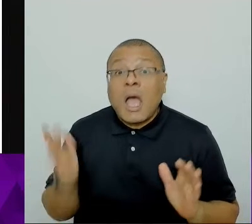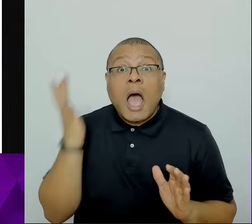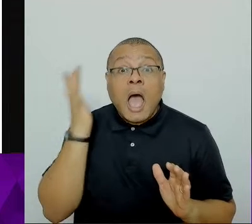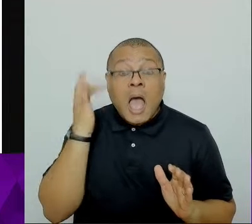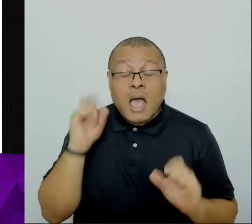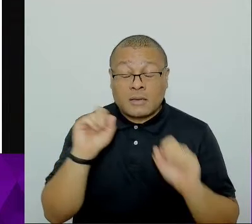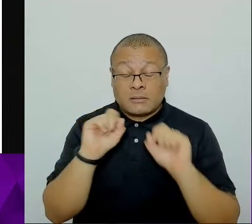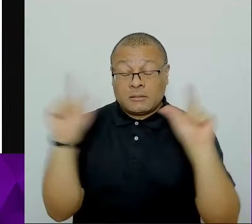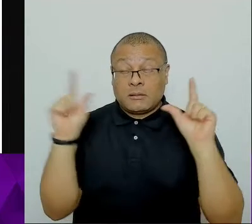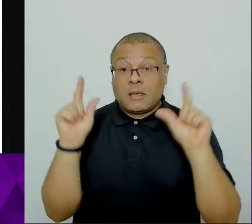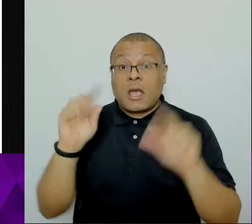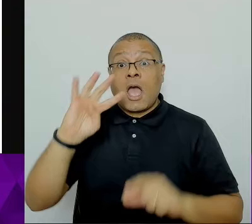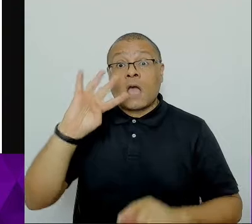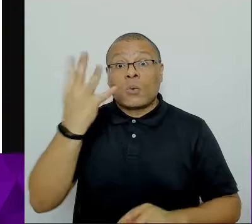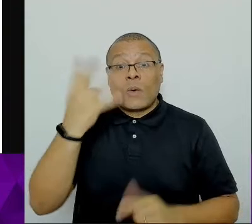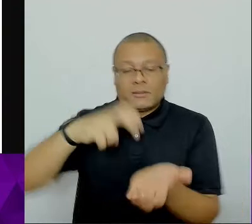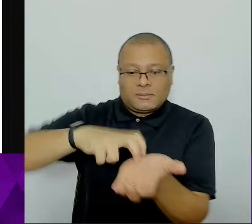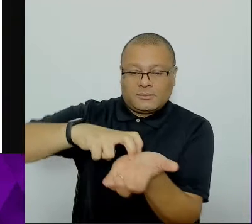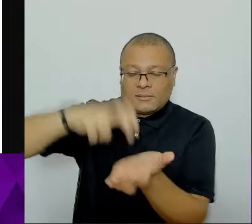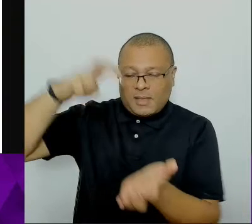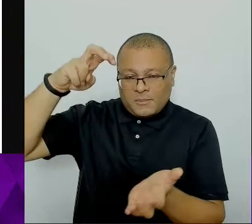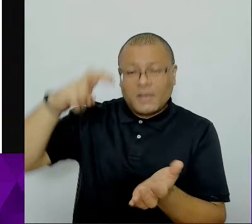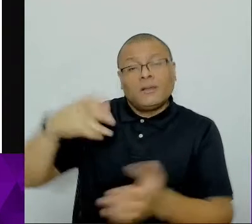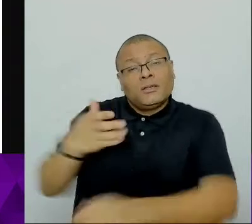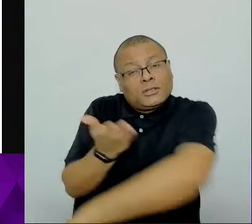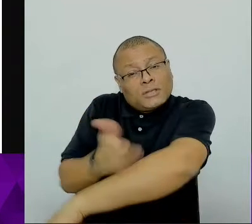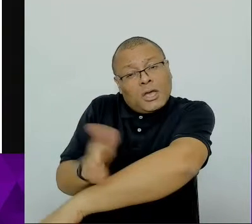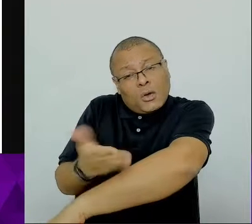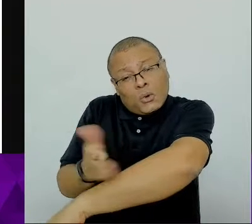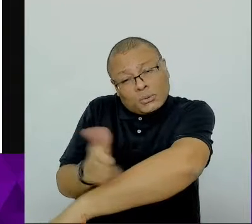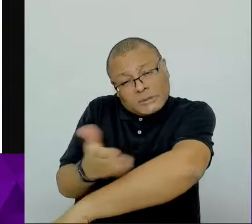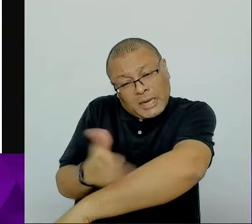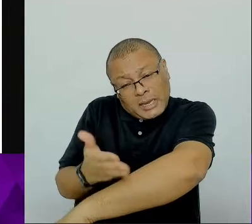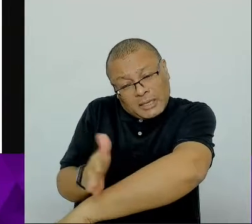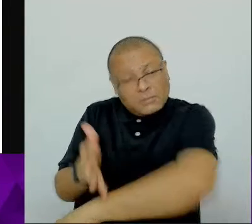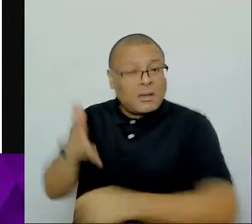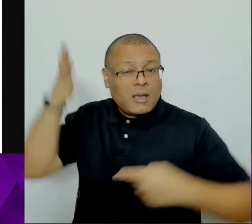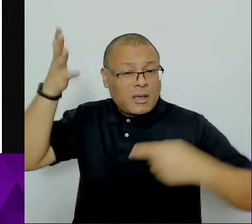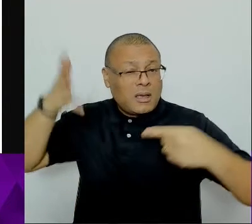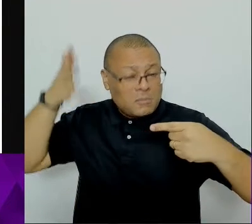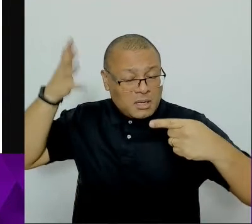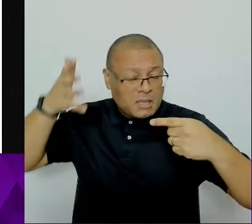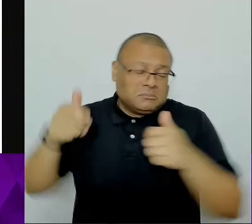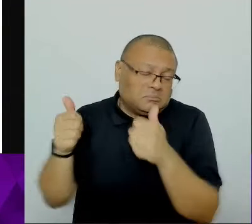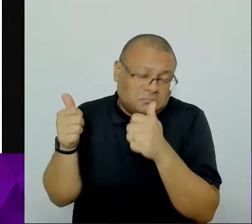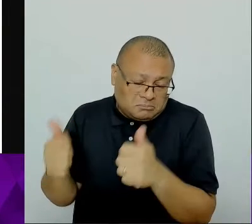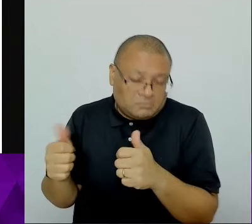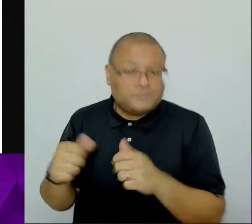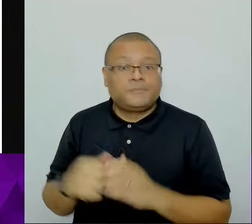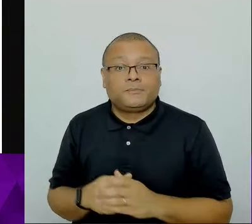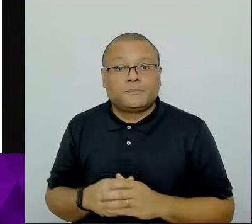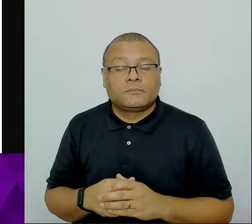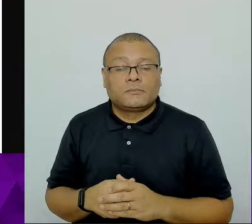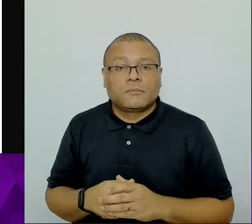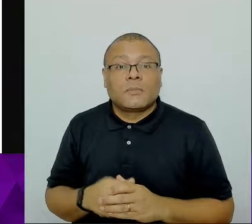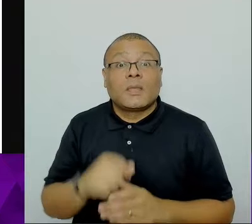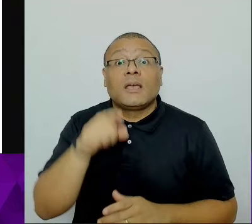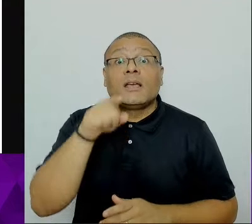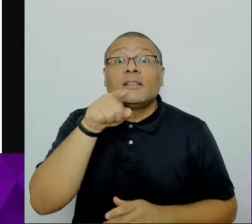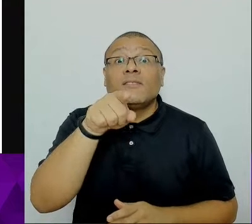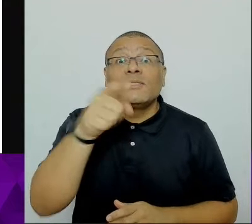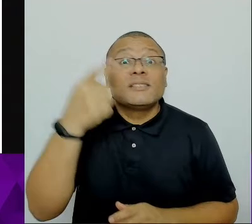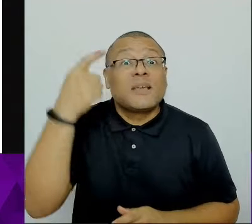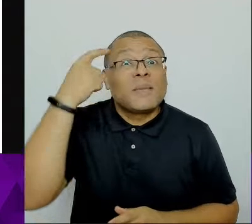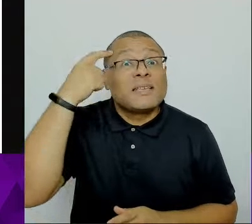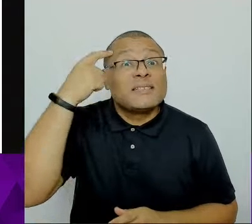às 4 da manhã e eu treino aqui essas palestras que eu preciso treinar. E aí, não, você está achando que o que deu